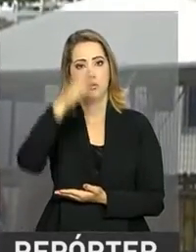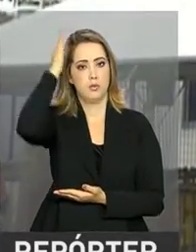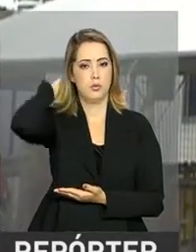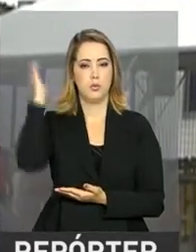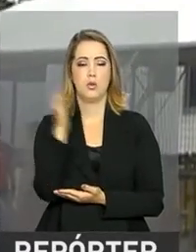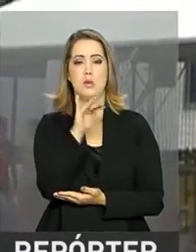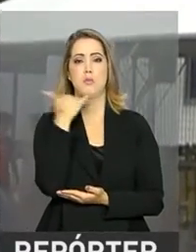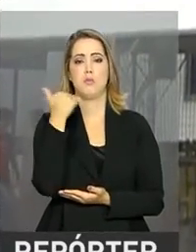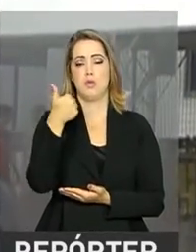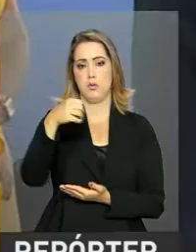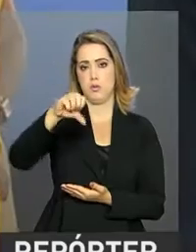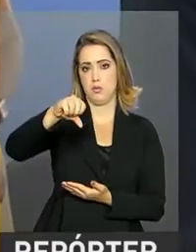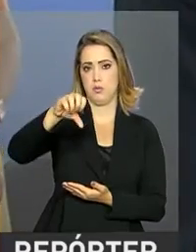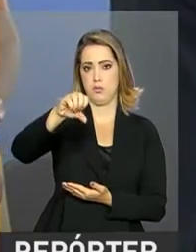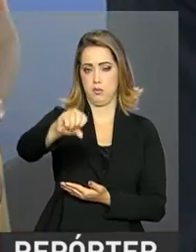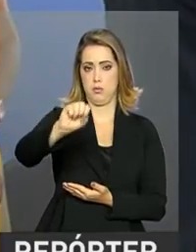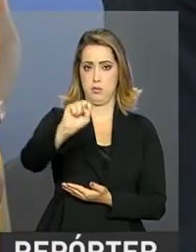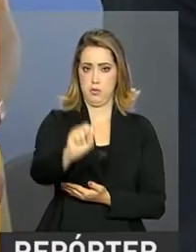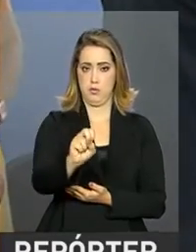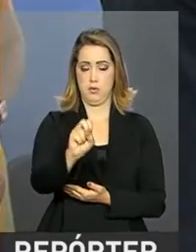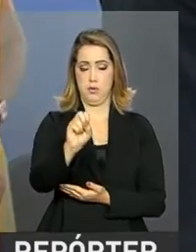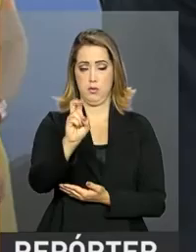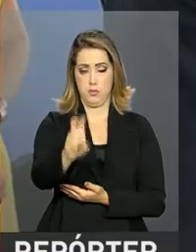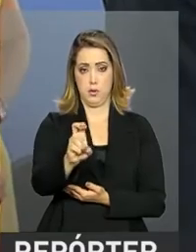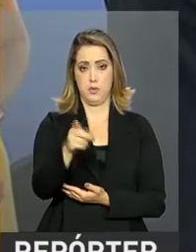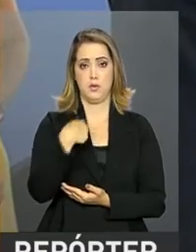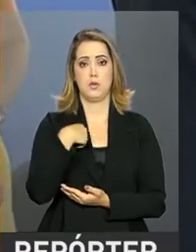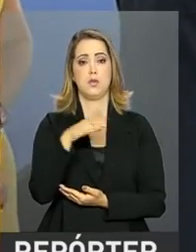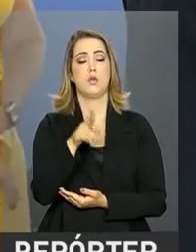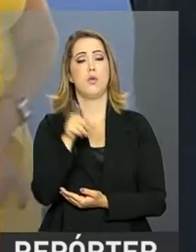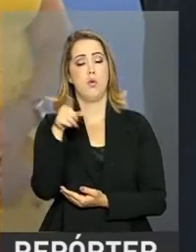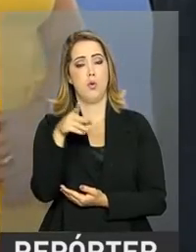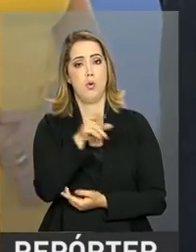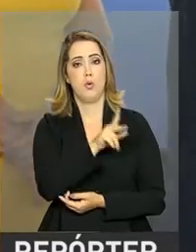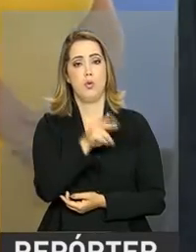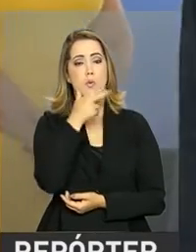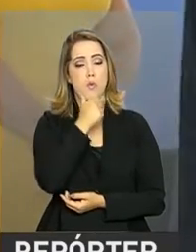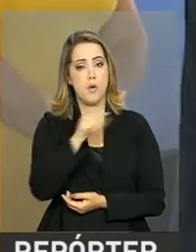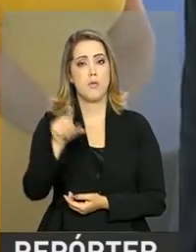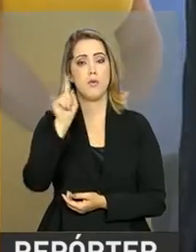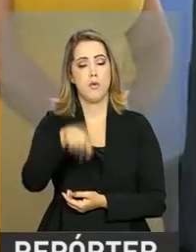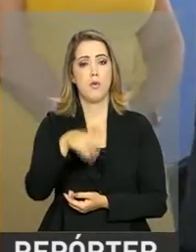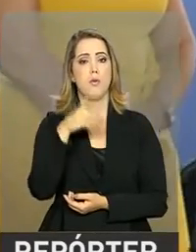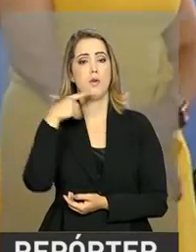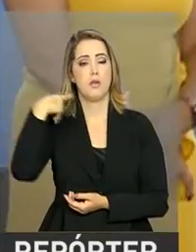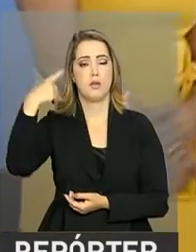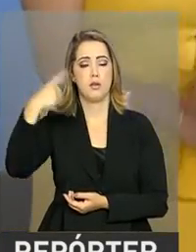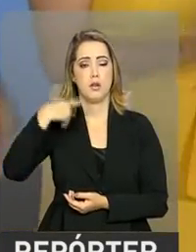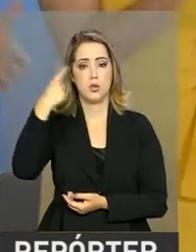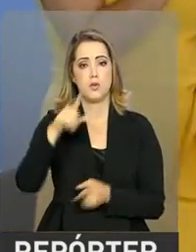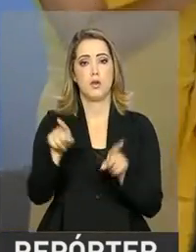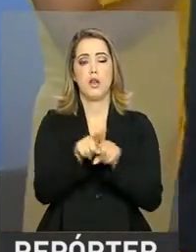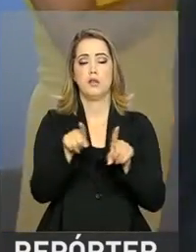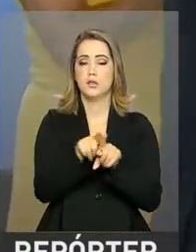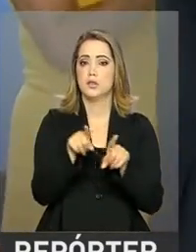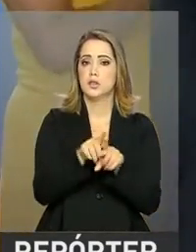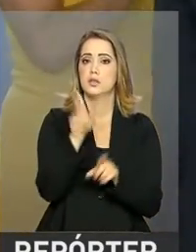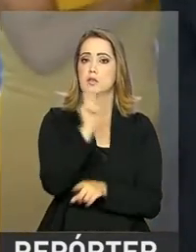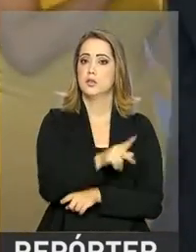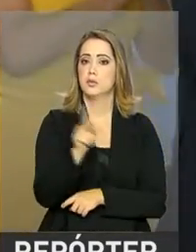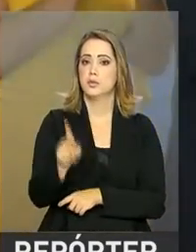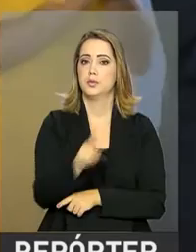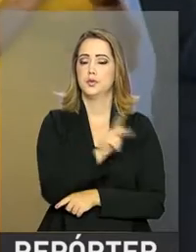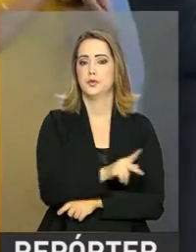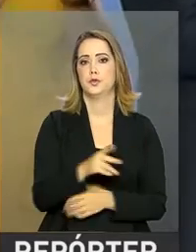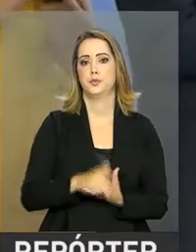em 1995. Michel Temer, presente à cerimônia, aproveitou para lembrar da infância em Tietê, no interior paulista,